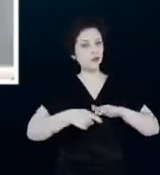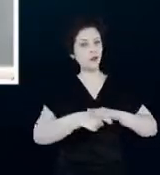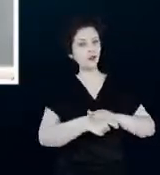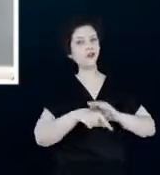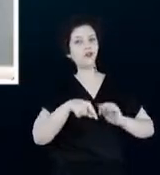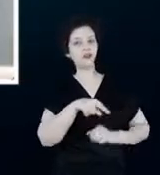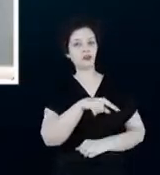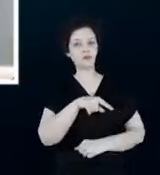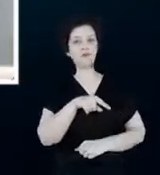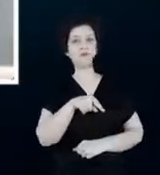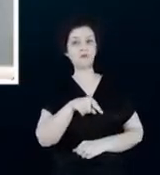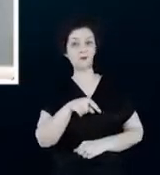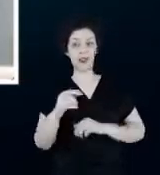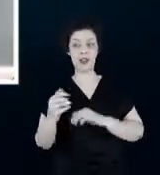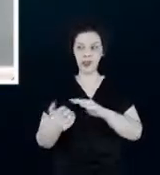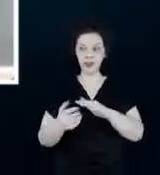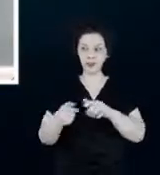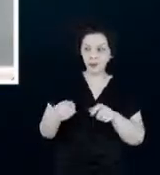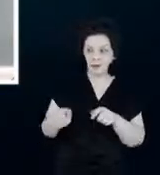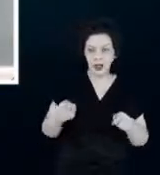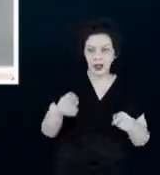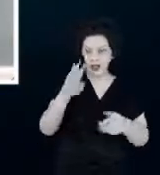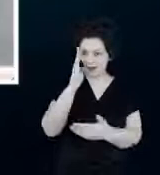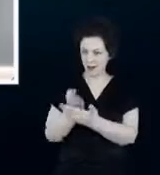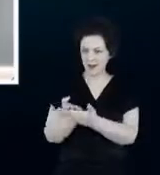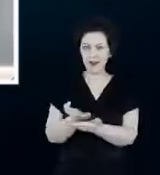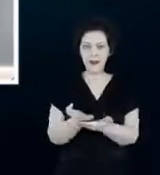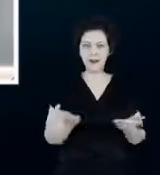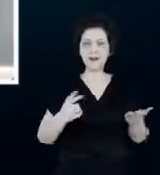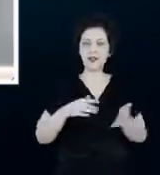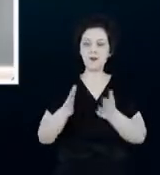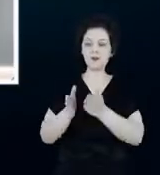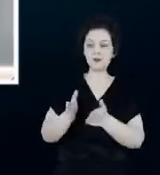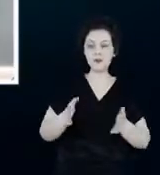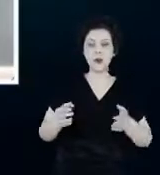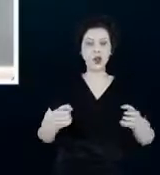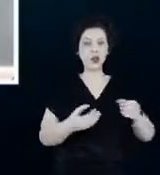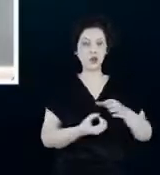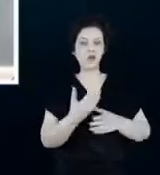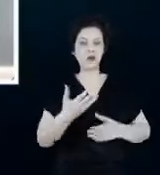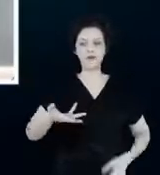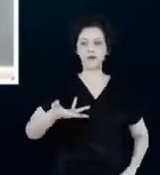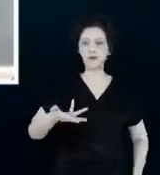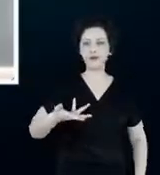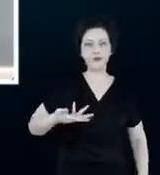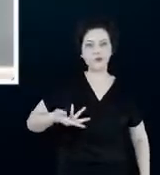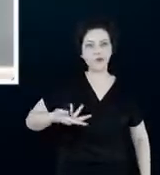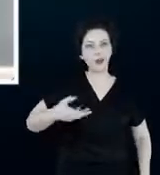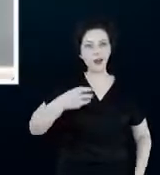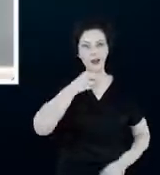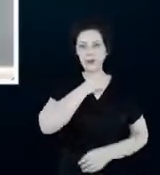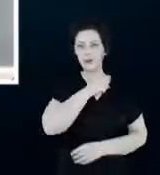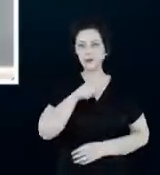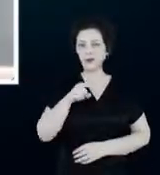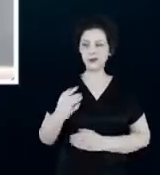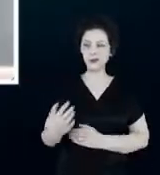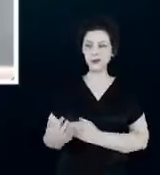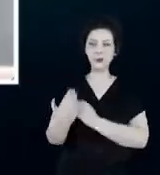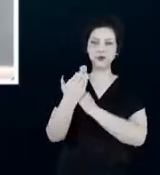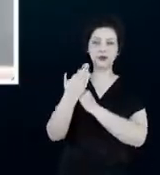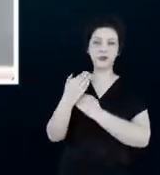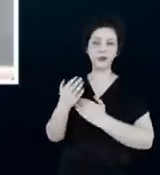né, nessas empresas que têm um processo de inovação muito ágil e que nos ajuda,